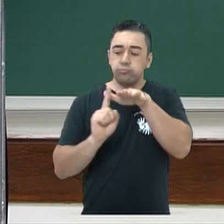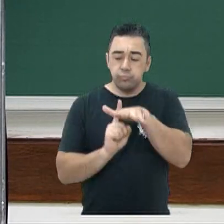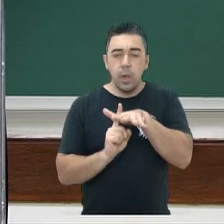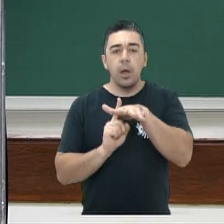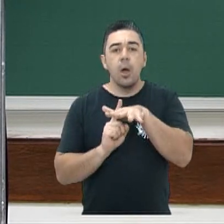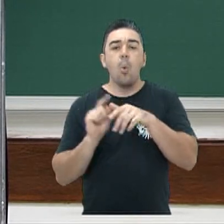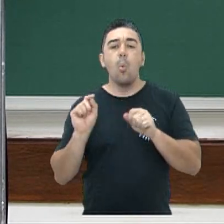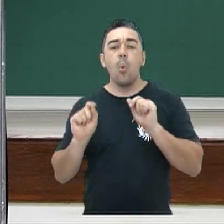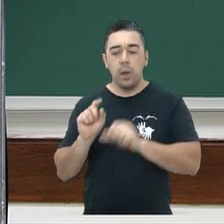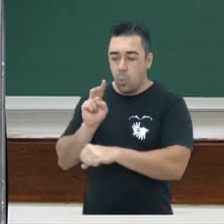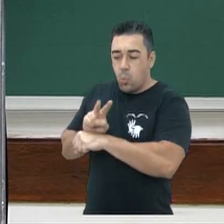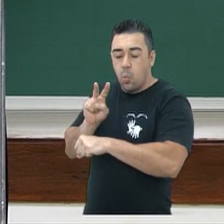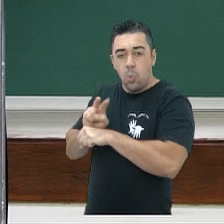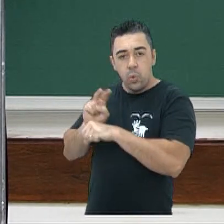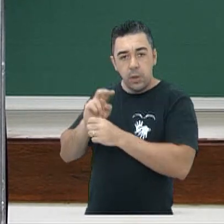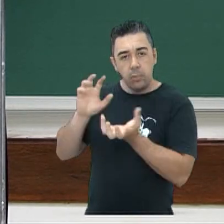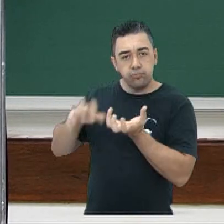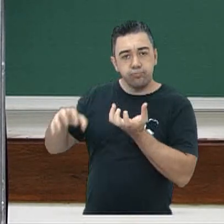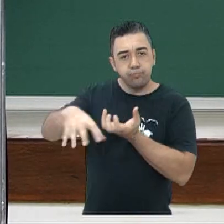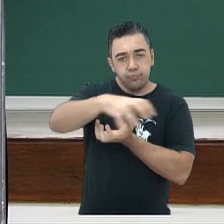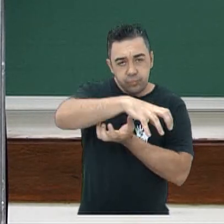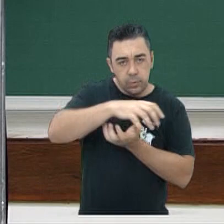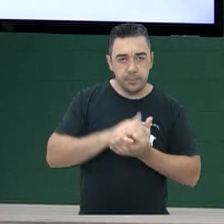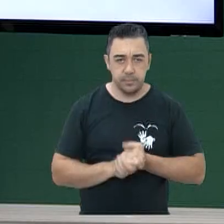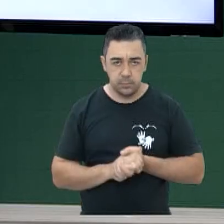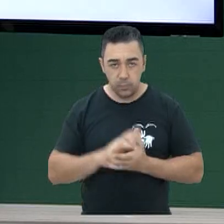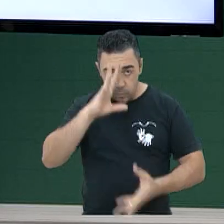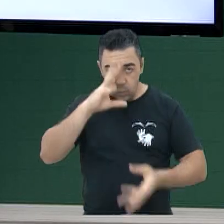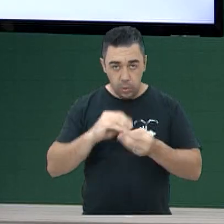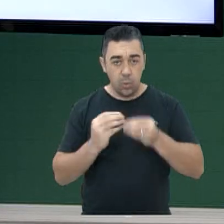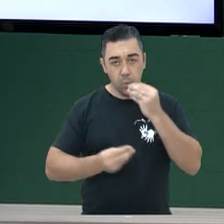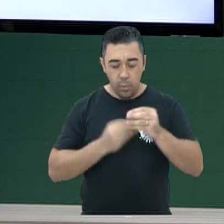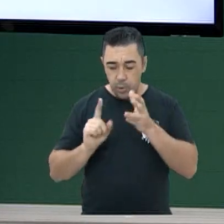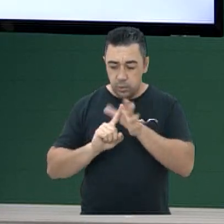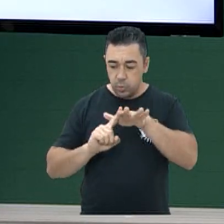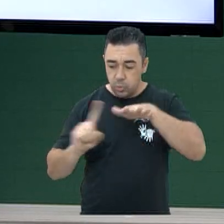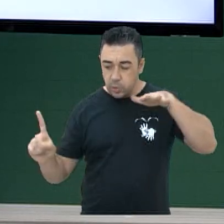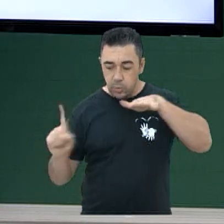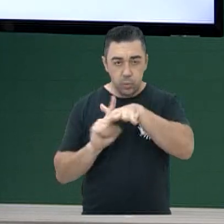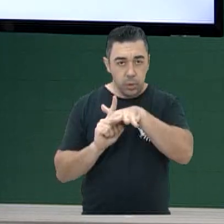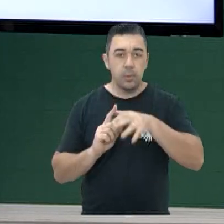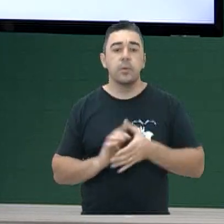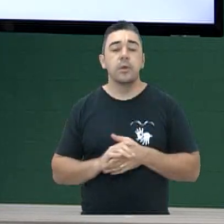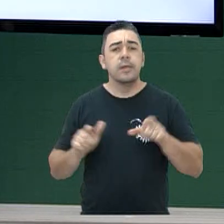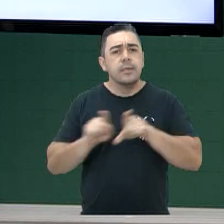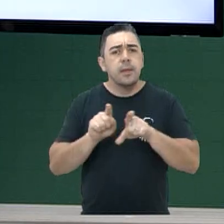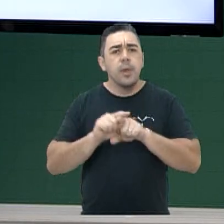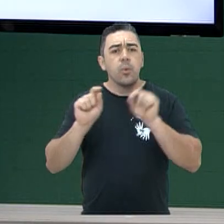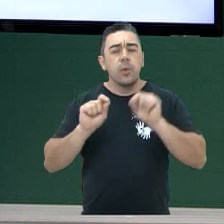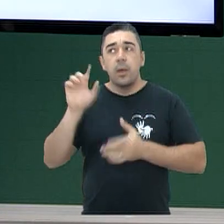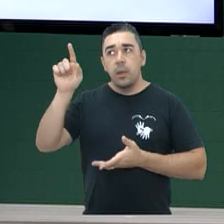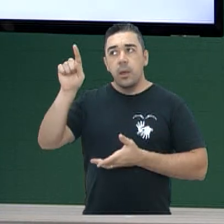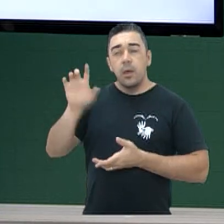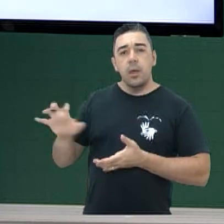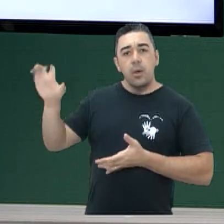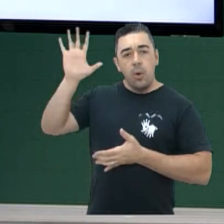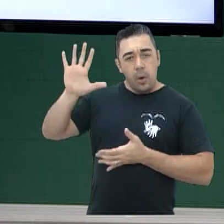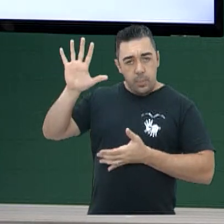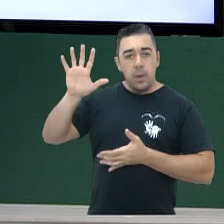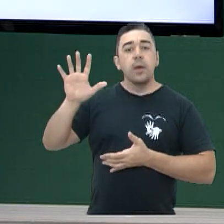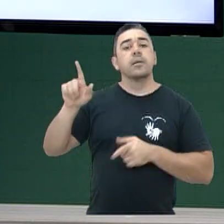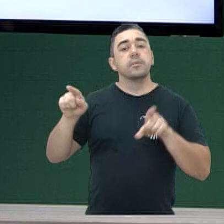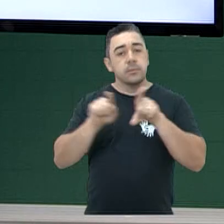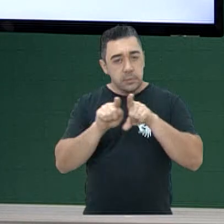exemplo. Né? Então aqui a gente vai entender, né, a lógica de inclusão e exclusão com base em uma concepção europeia,